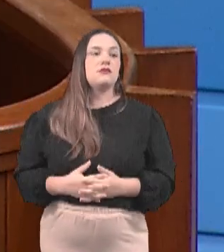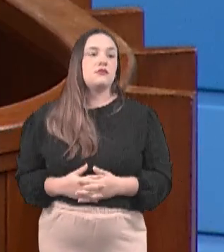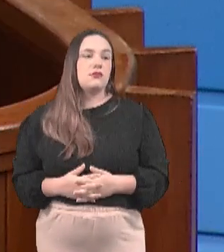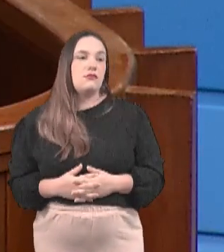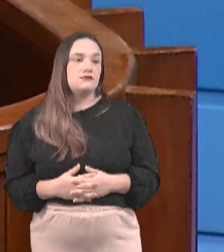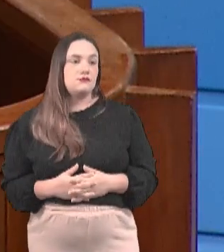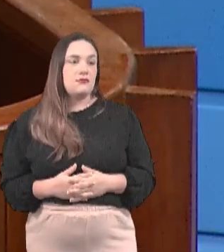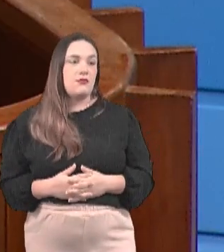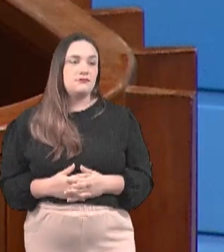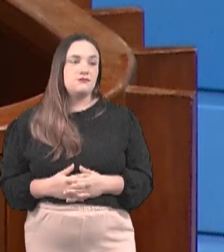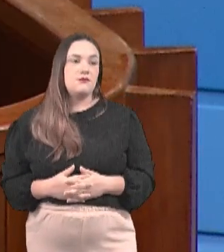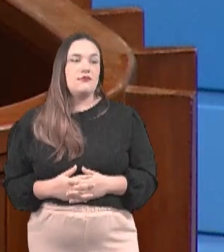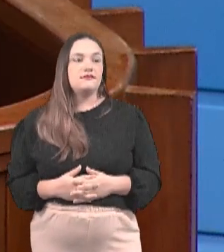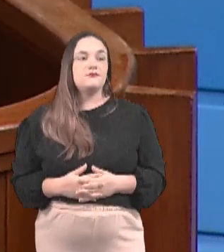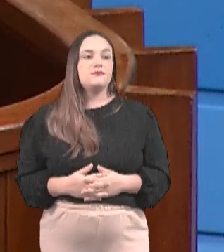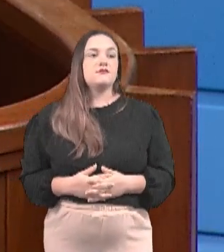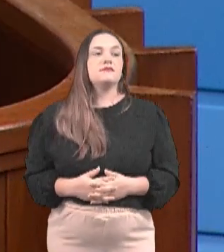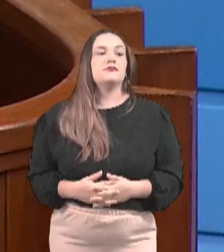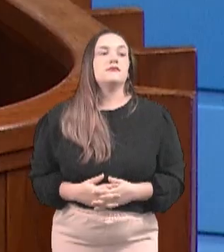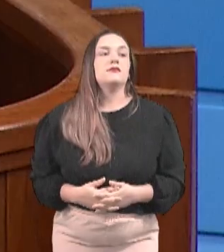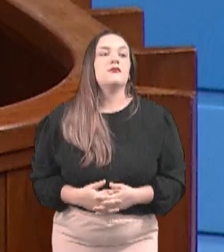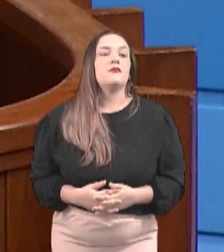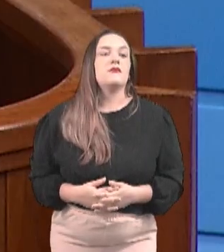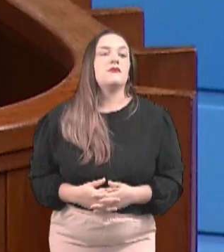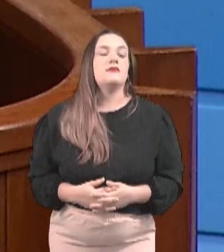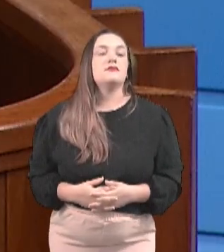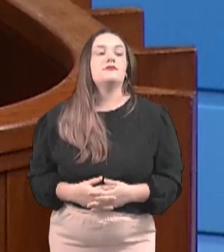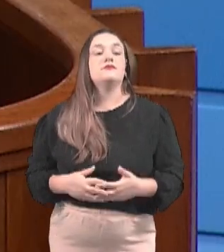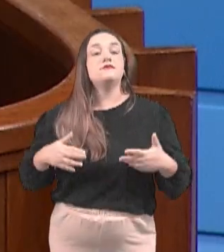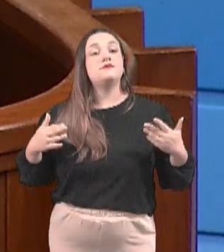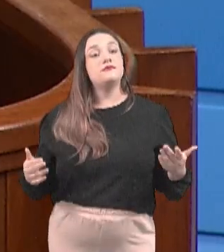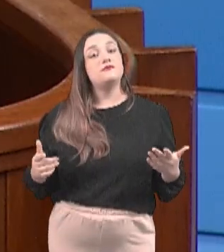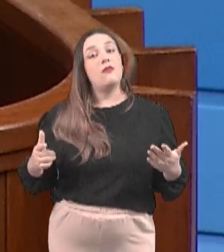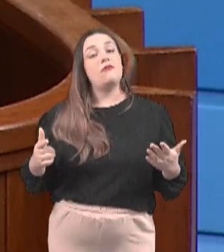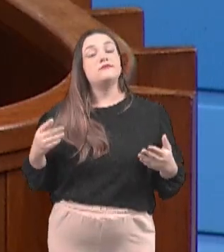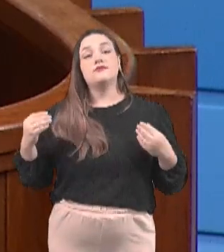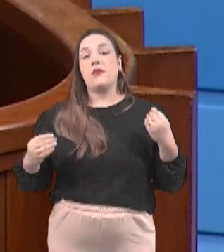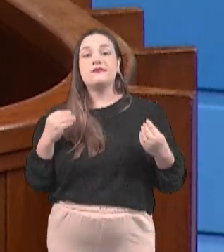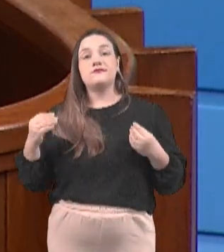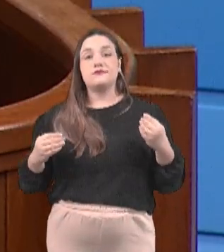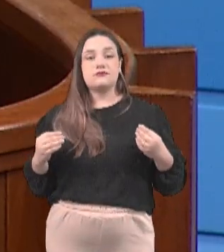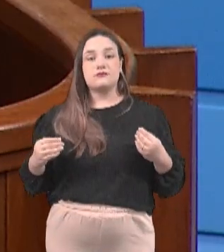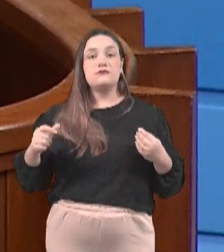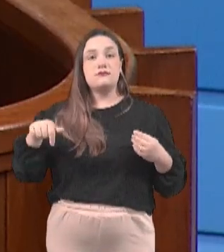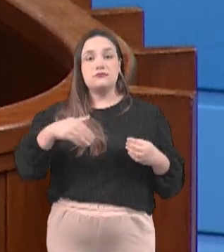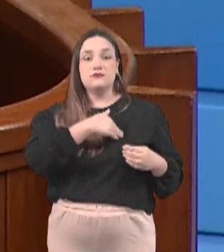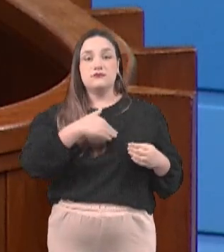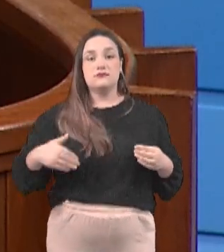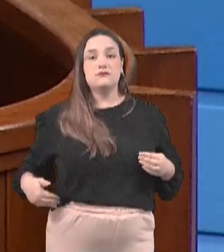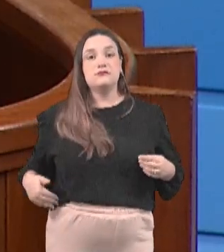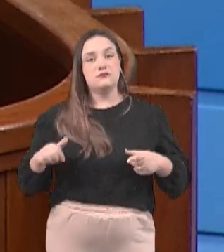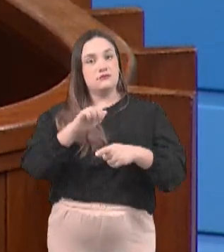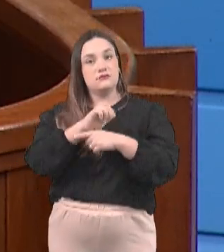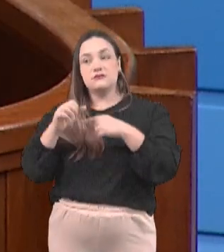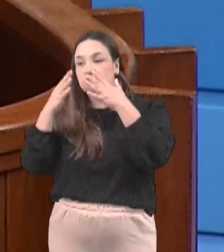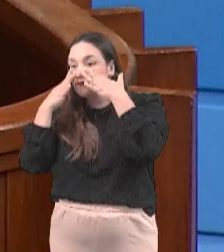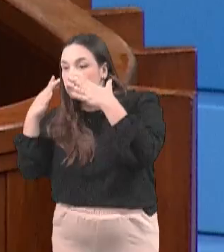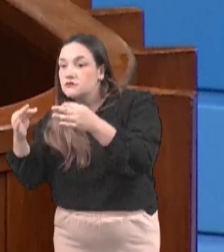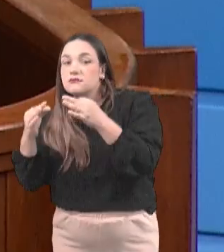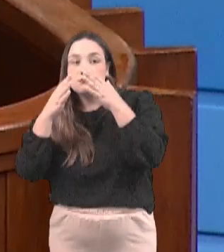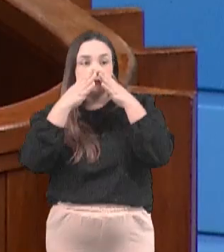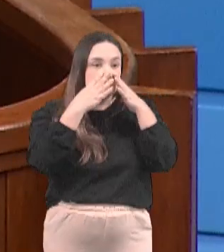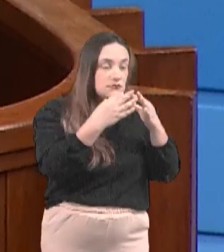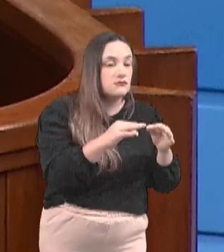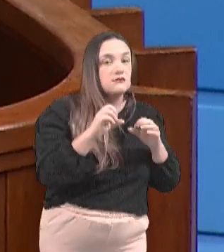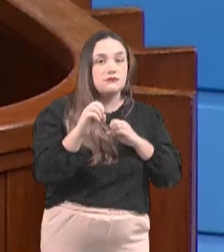também algo que nos preocupa, que é como o Estado, o governo do Estado, está olhando para a educação